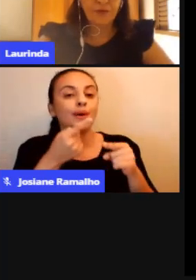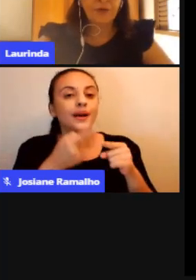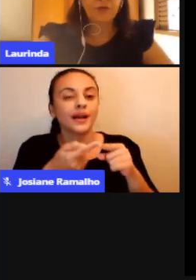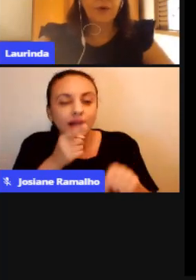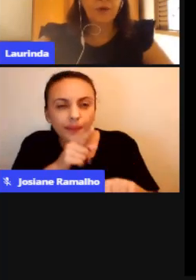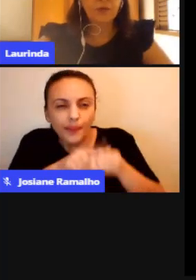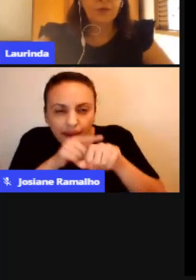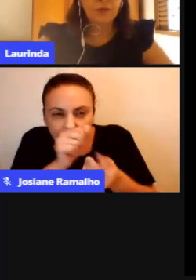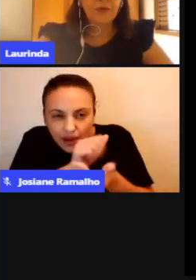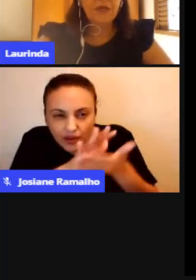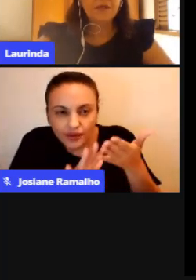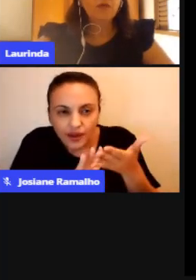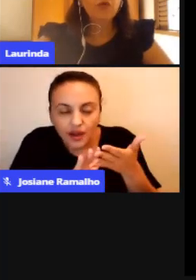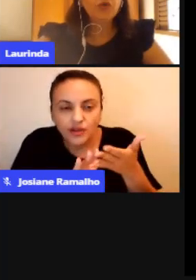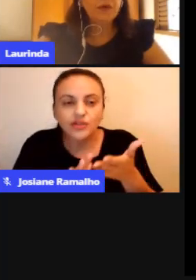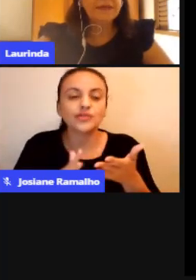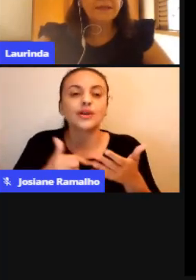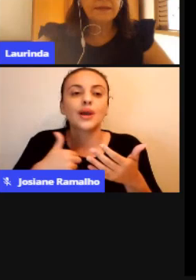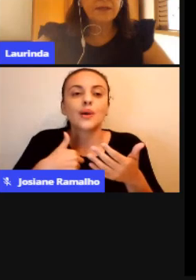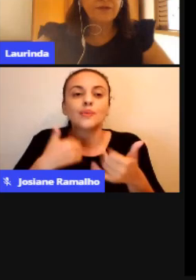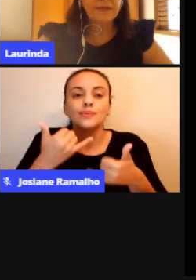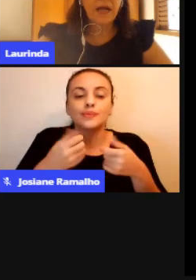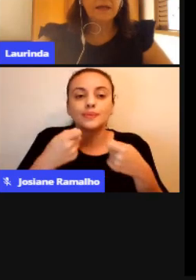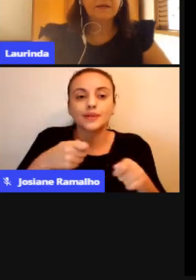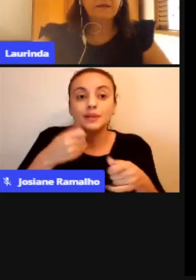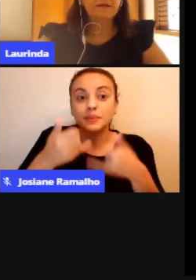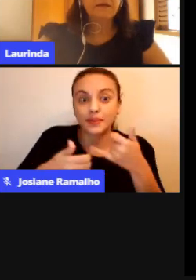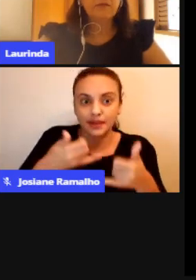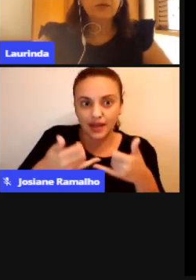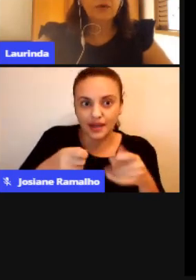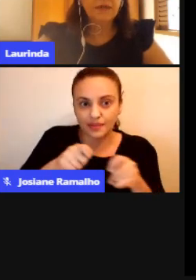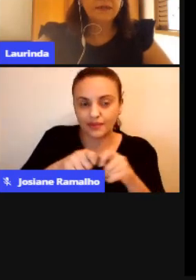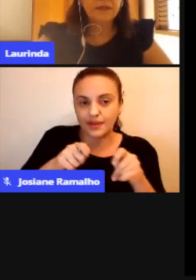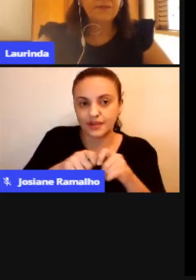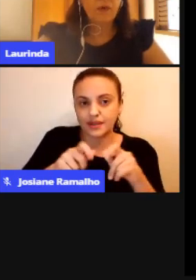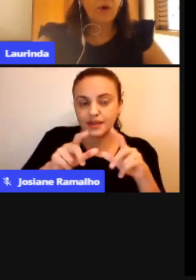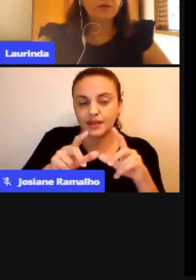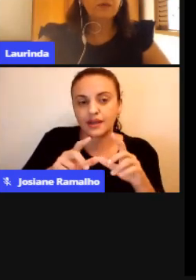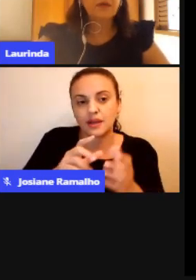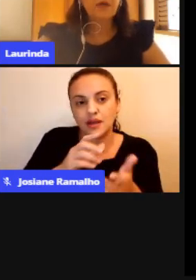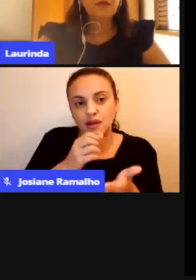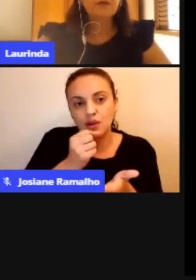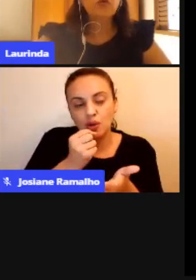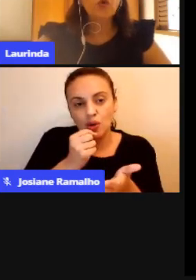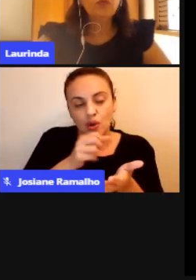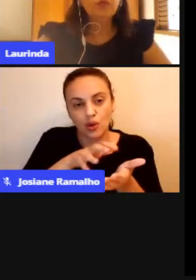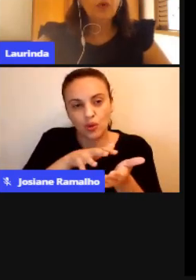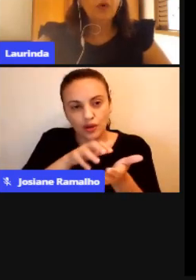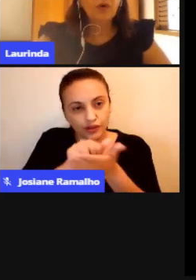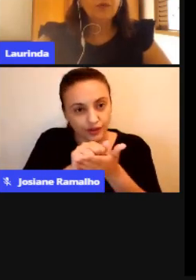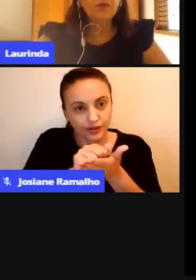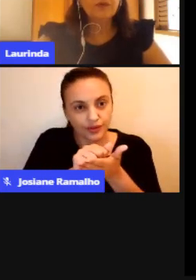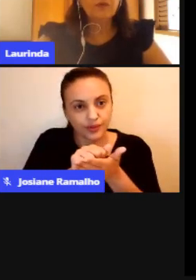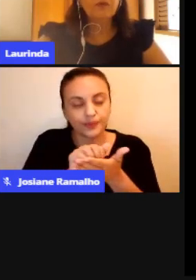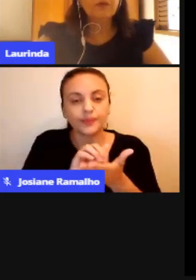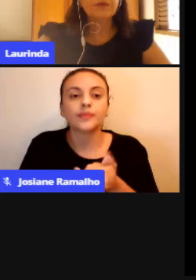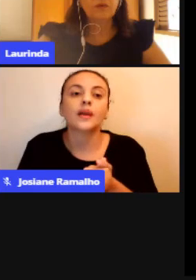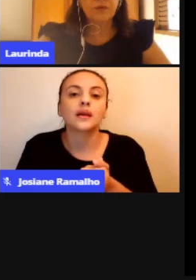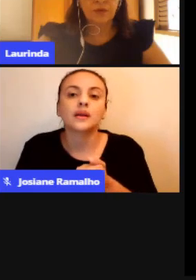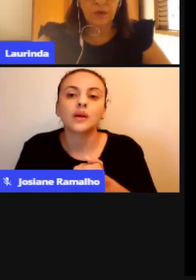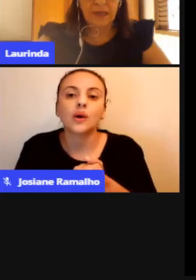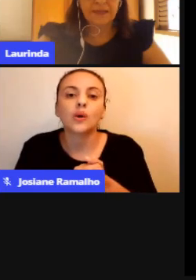esse portfólio do aluno são todas as atividades, são todas as fotos, então são